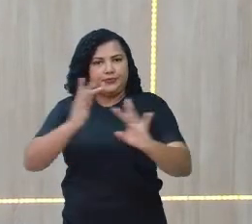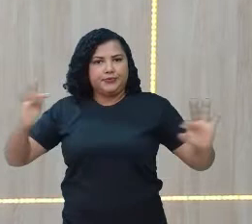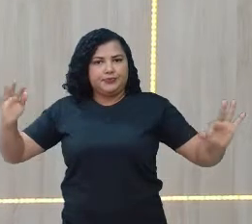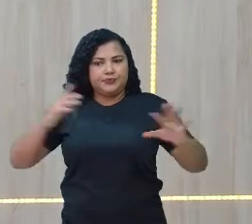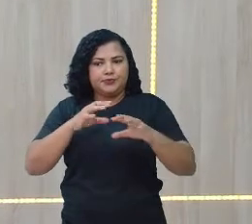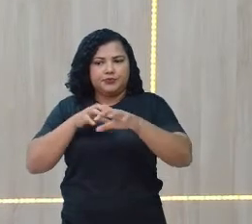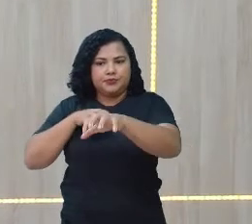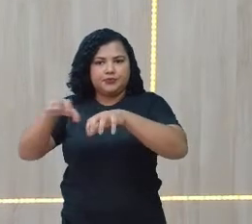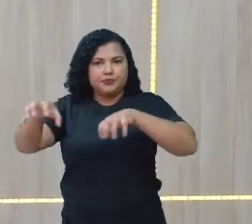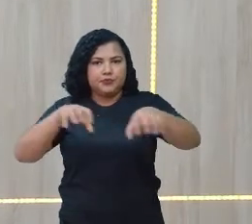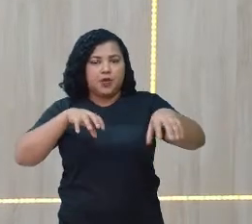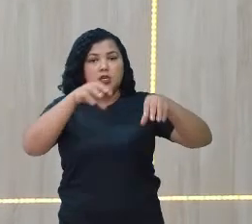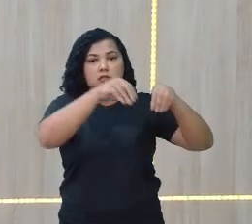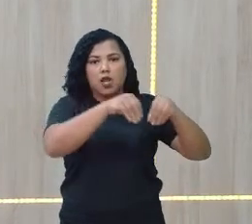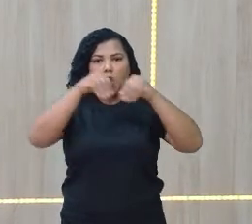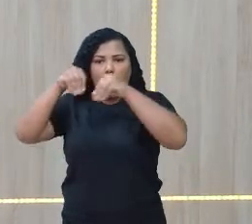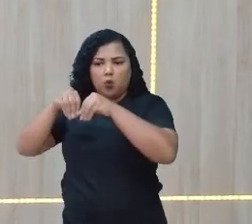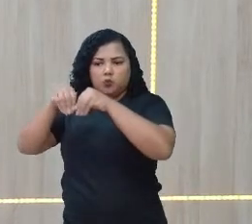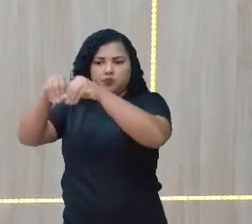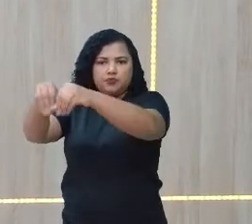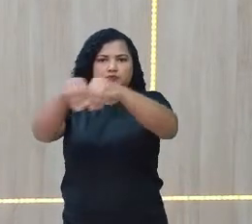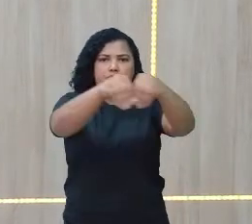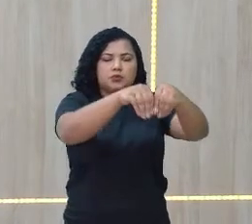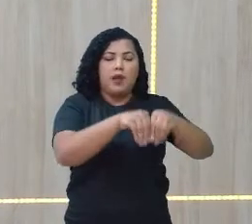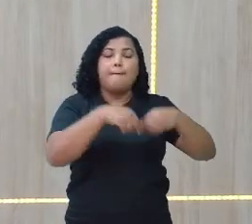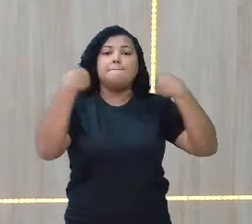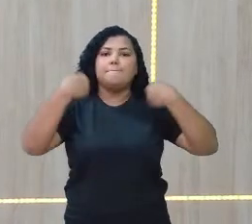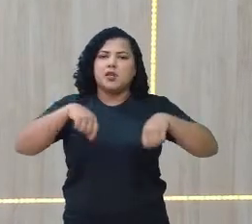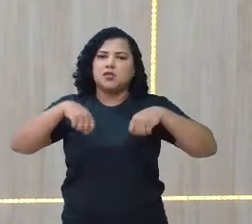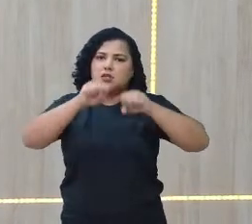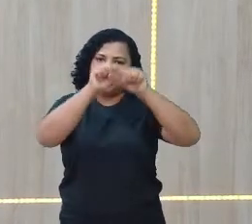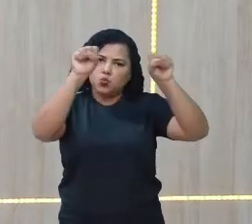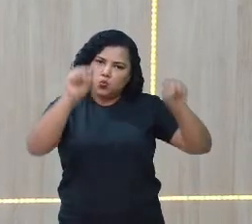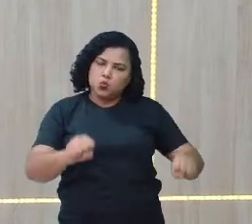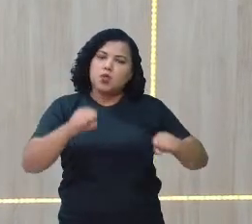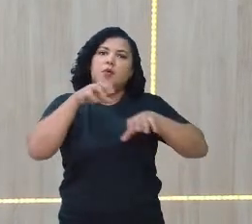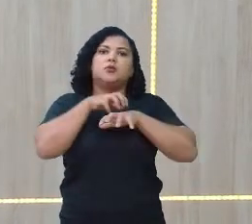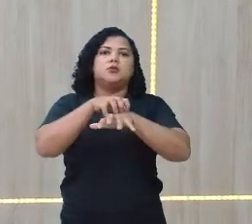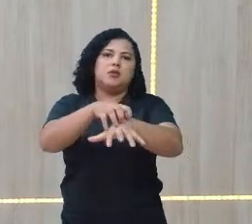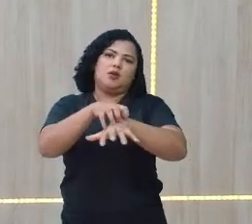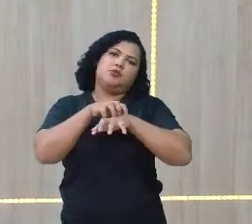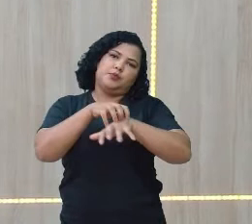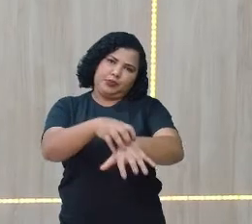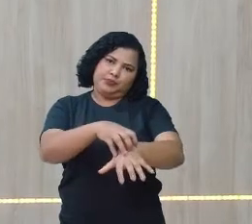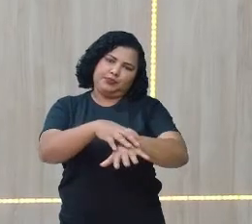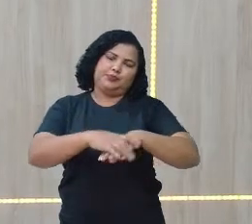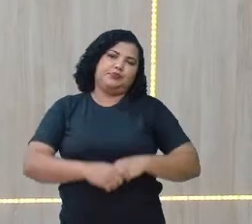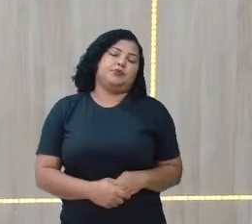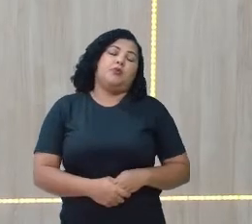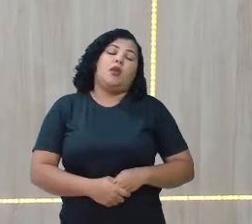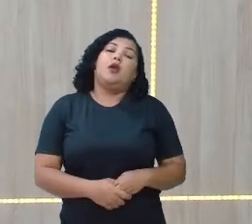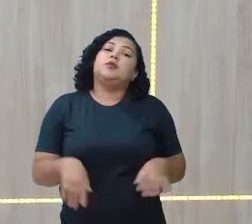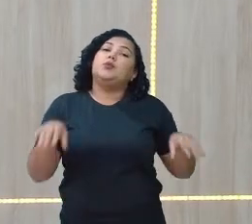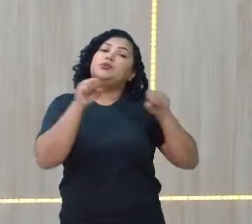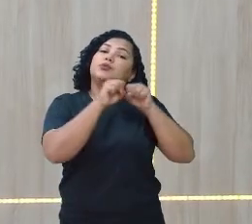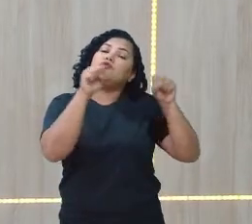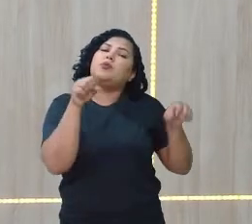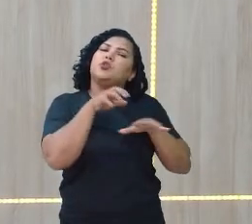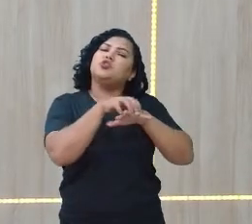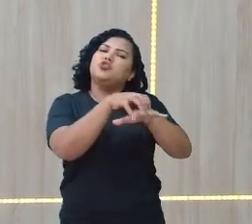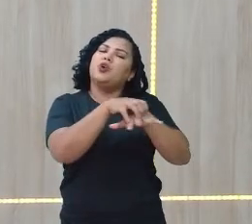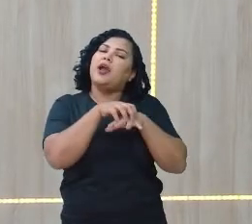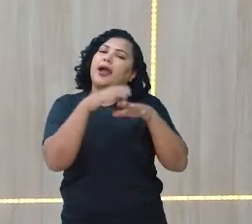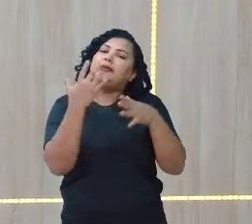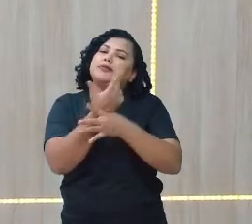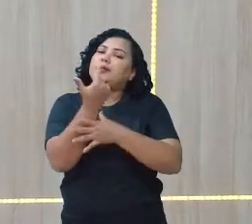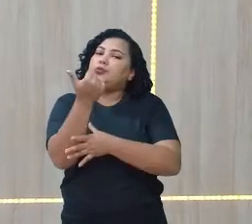e o Recife. E isso vai necessitar de um sistema de transporte, né? De um sistema de transporte que a cidade não tinha